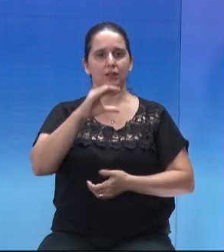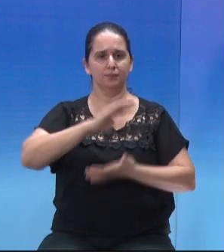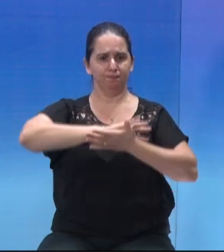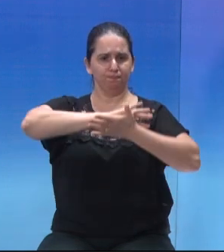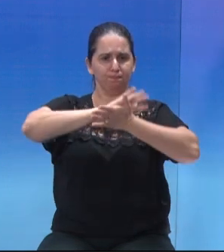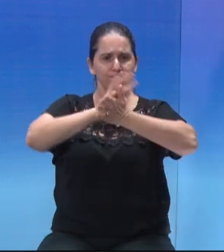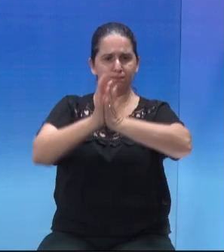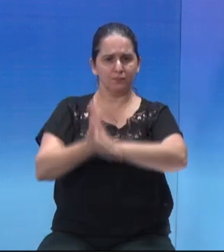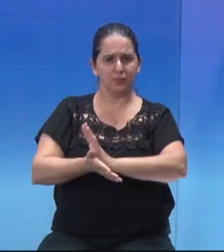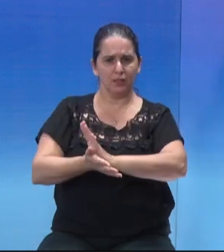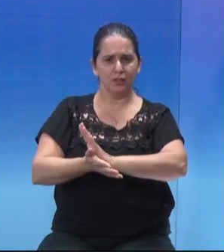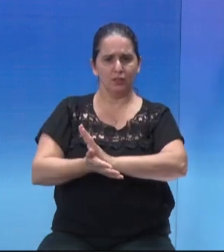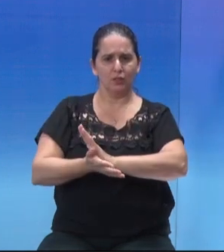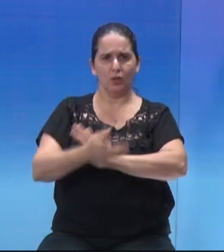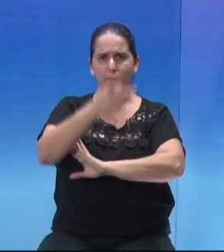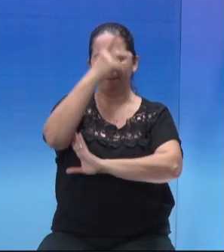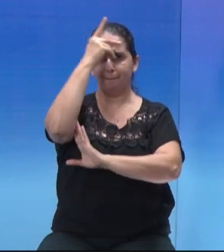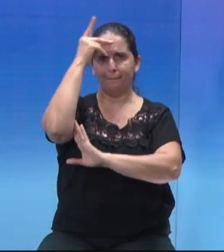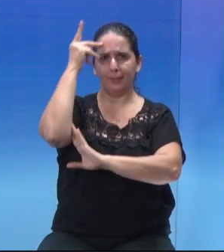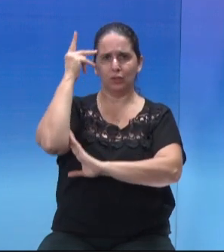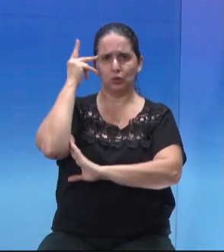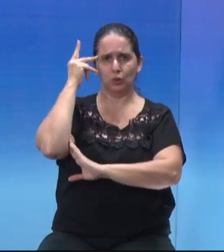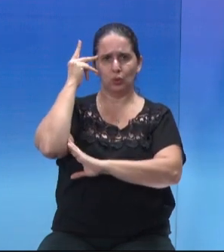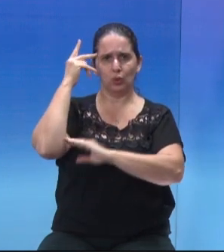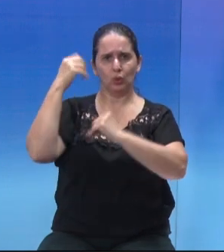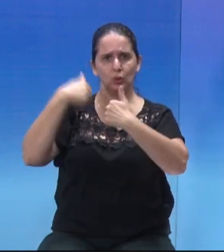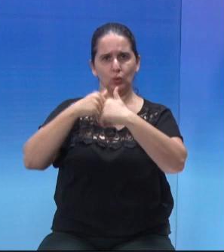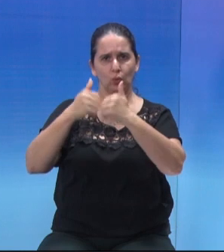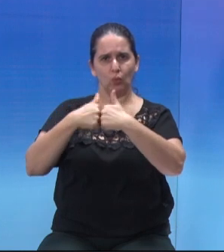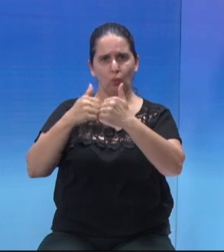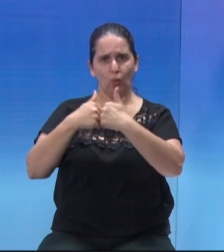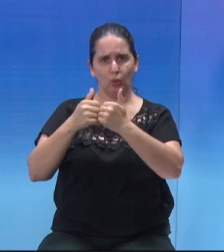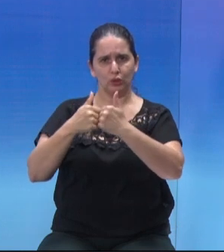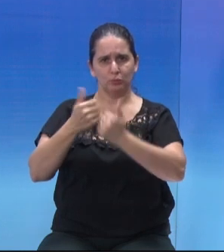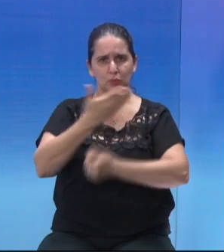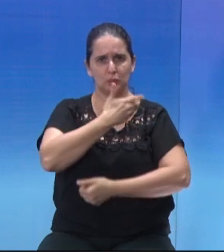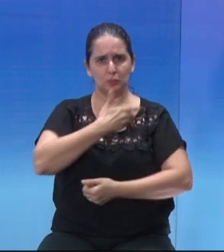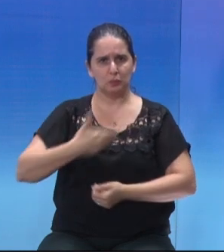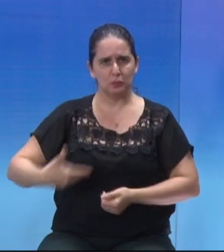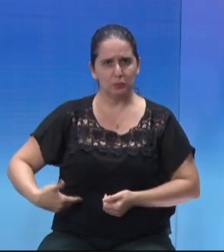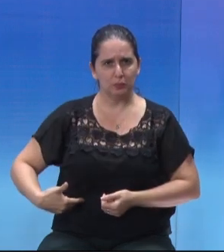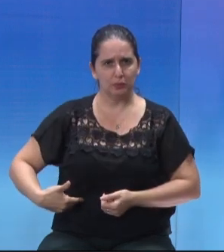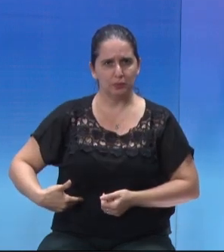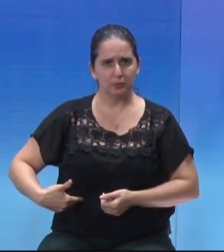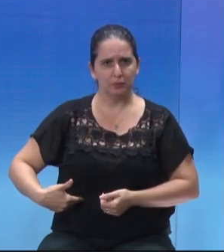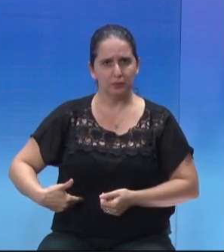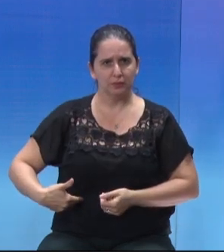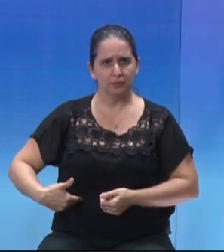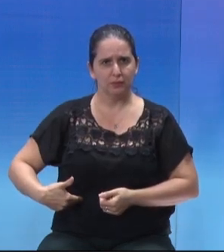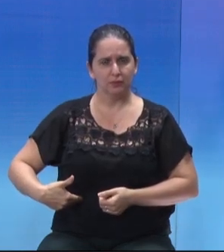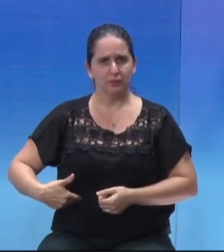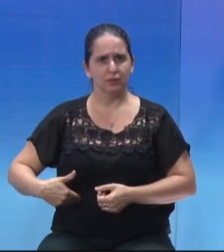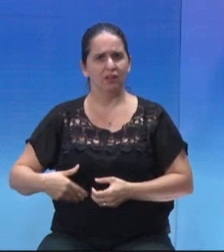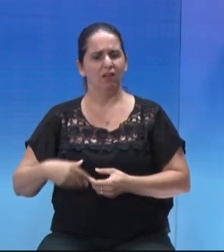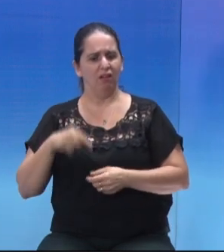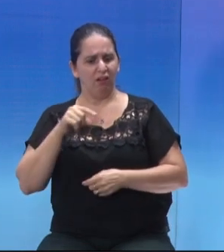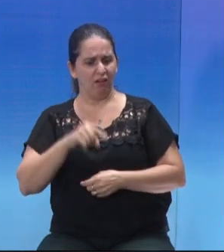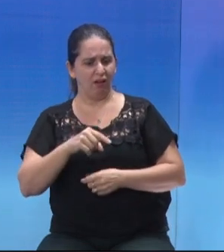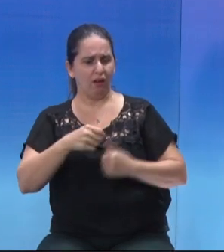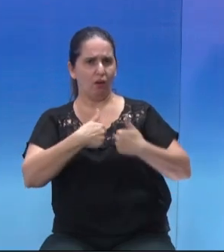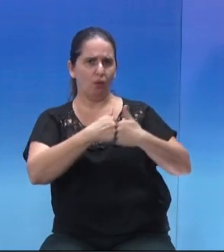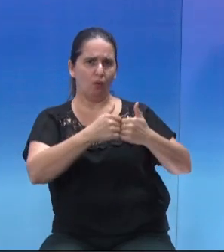Preconceito de gênero no transporte coletivo. Opa! Agora está falando do ônibus. Será que nós temos